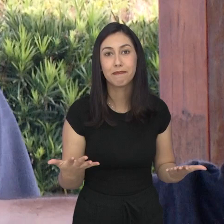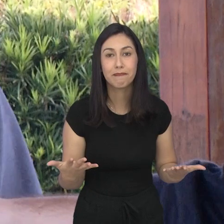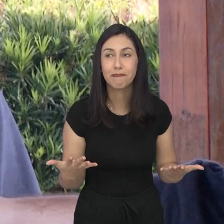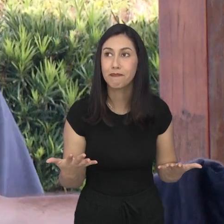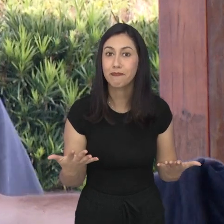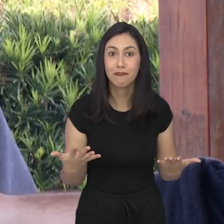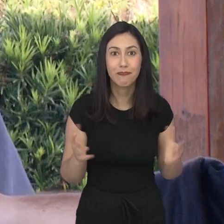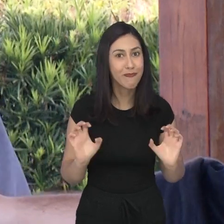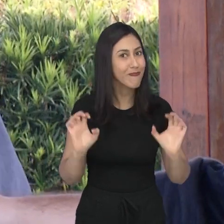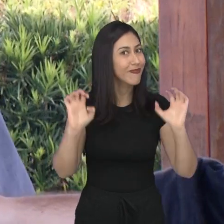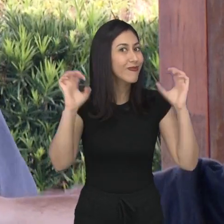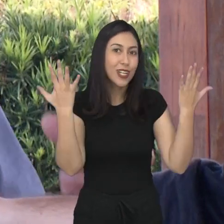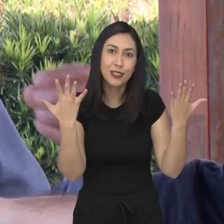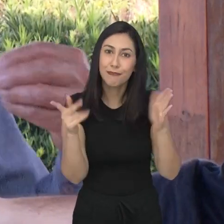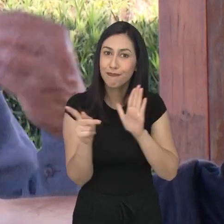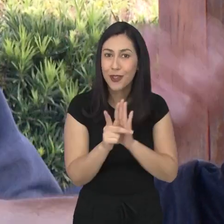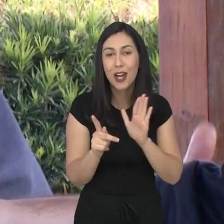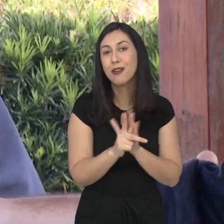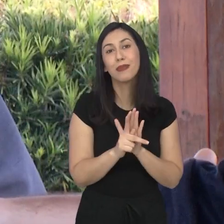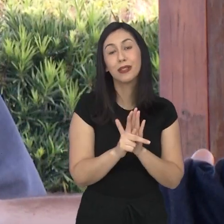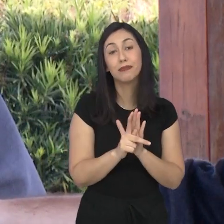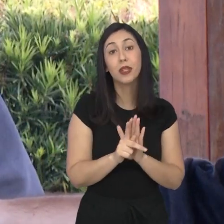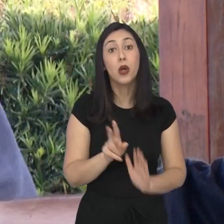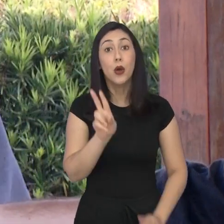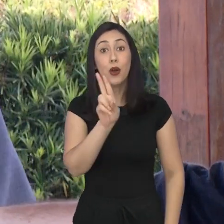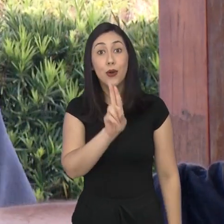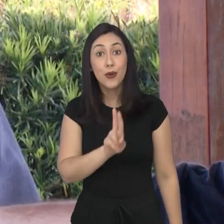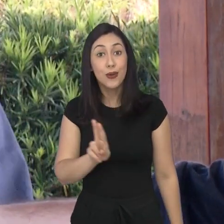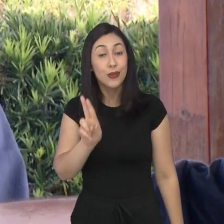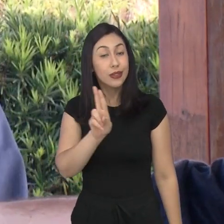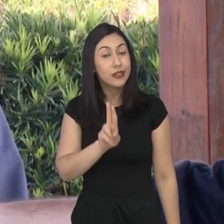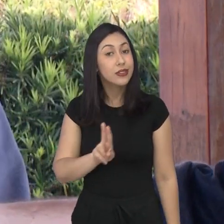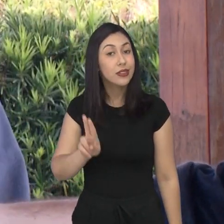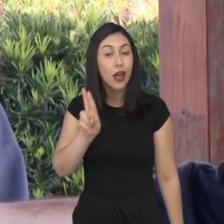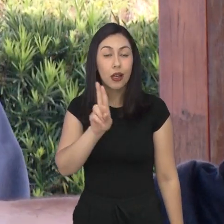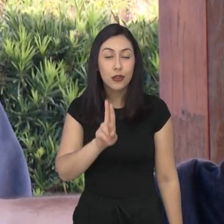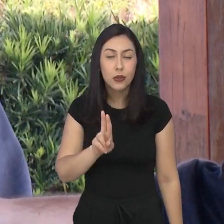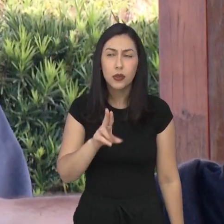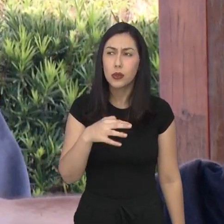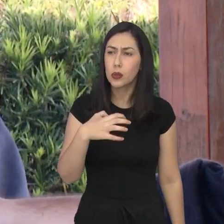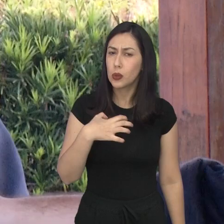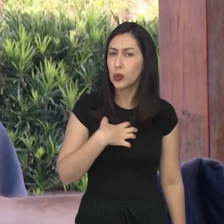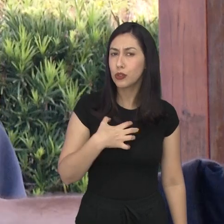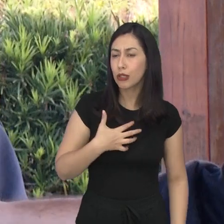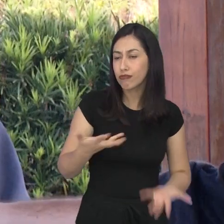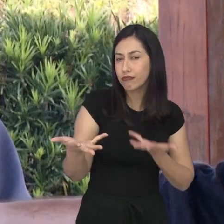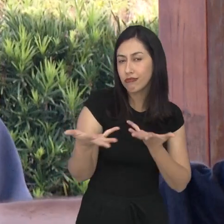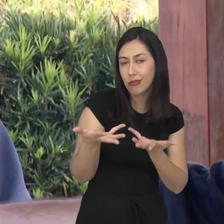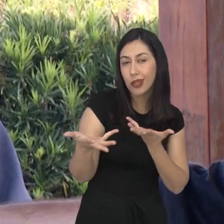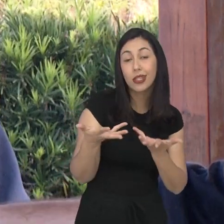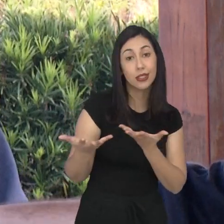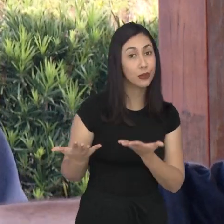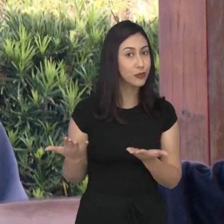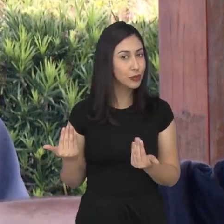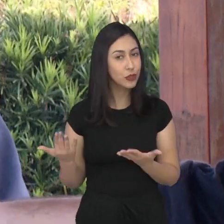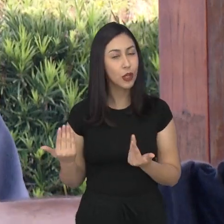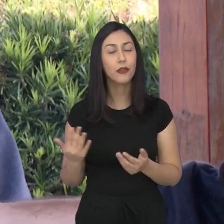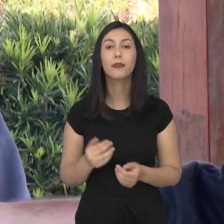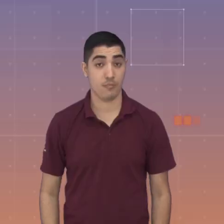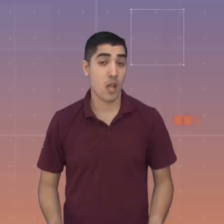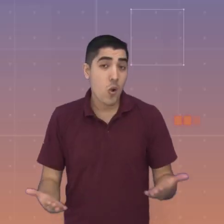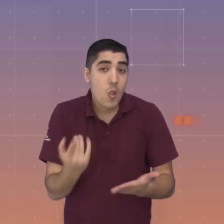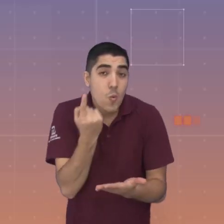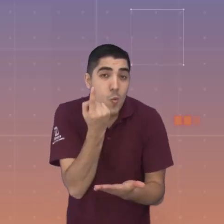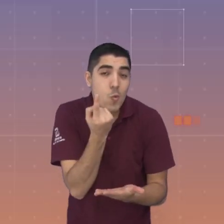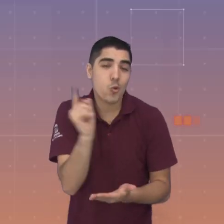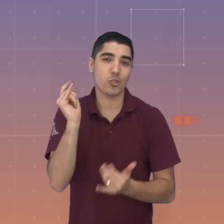seu evento, né? Utilizando esse modo de interação dos